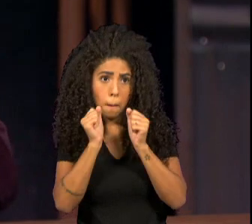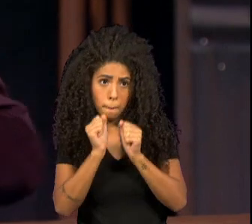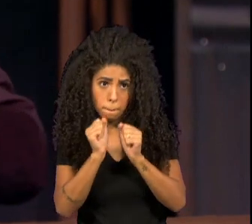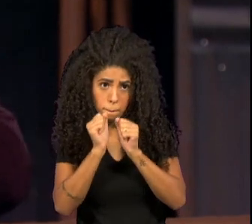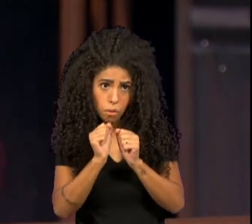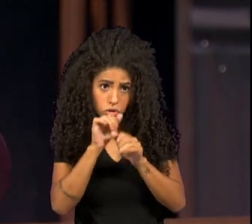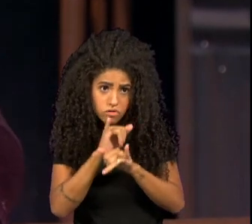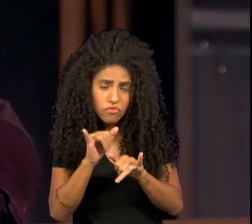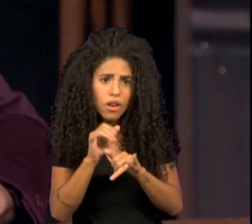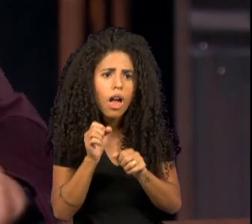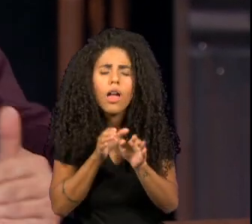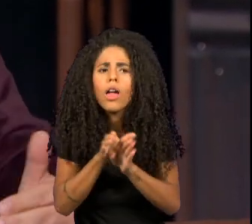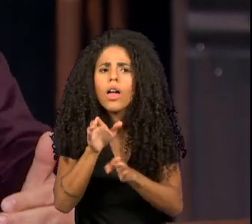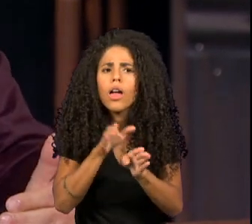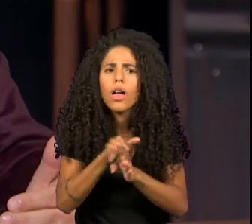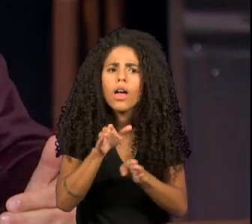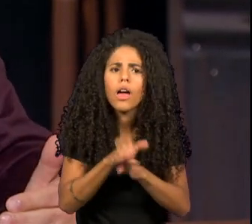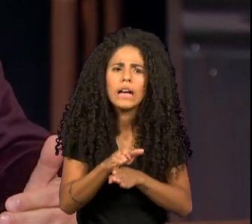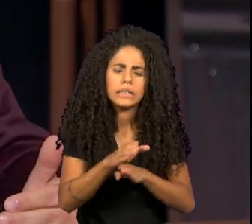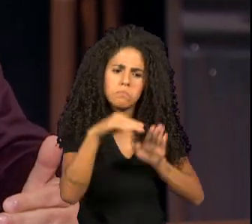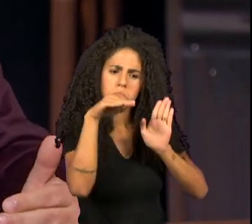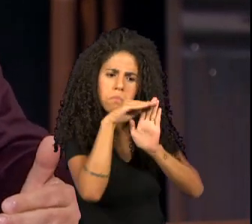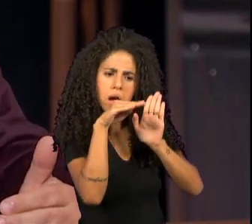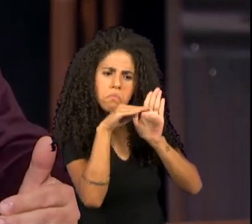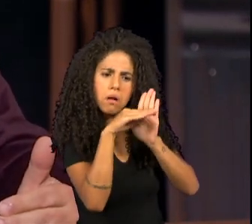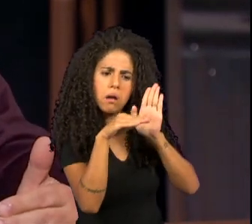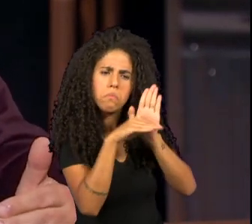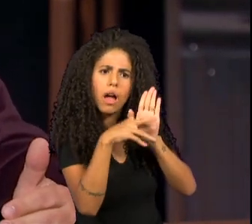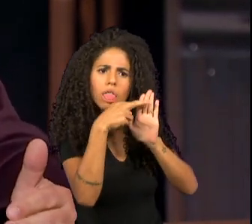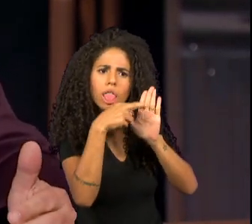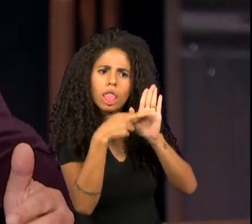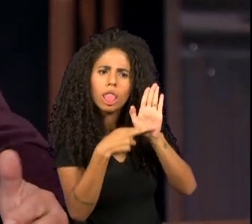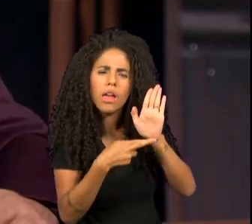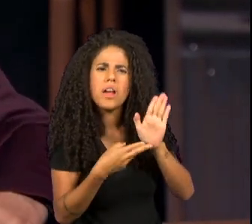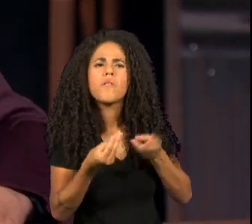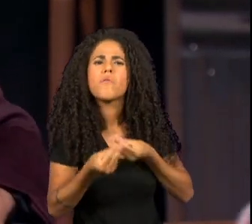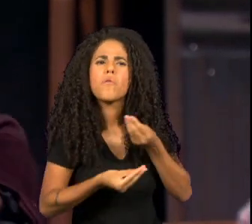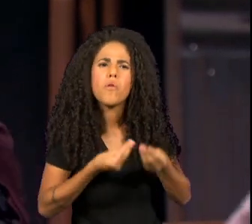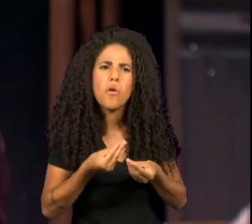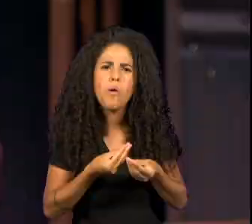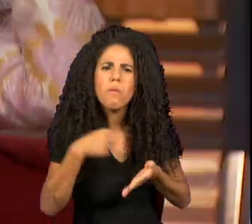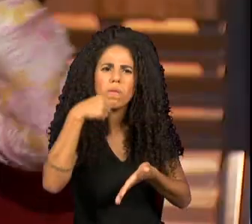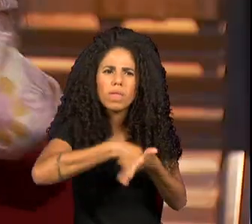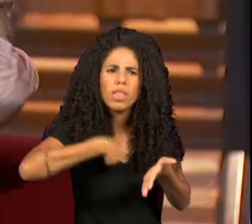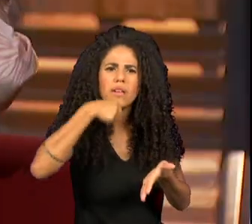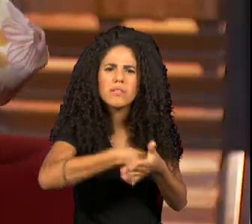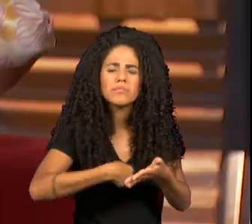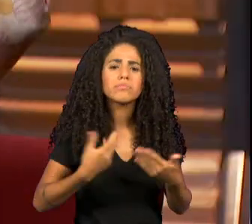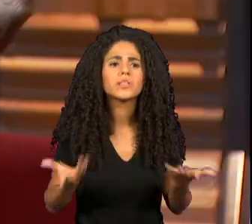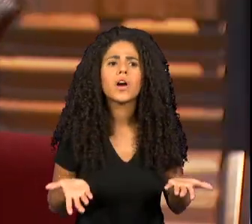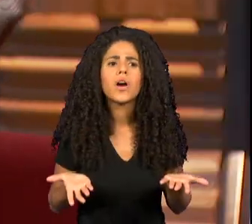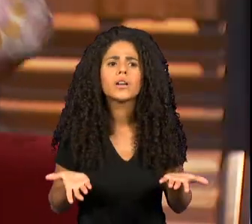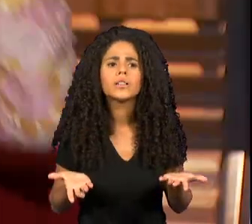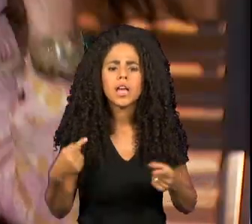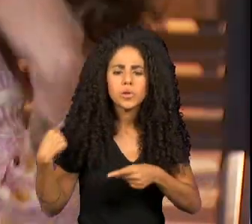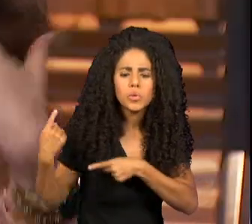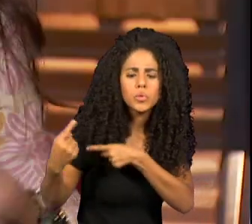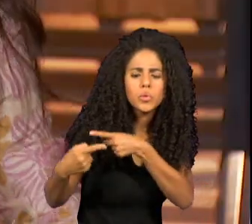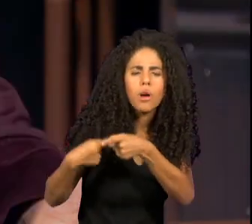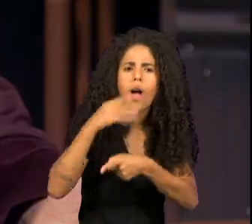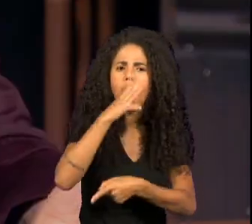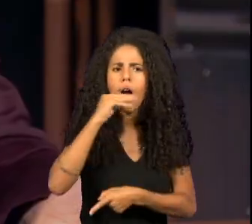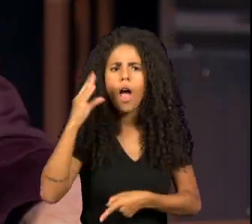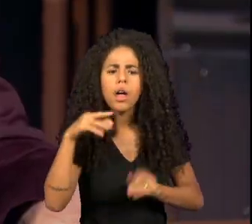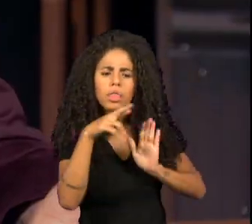tem isso também pessoal agora tem muitas regras você enfrenta isso pessoal essa geração tem muitas regras